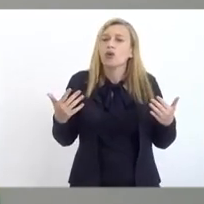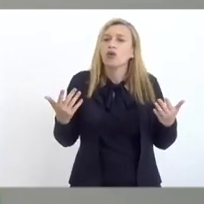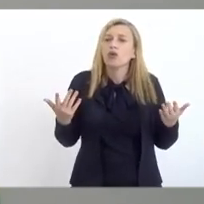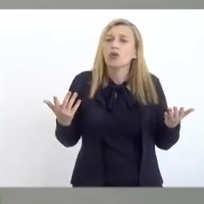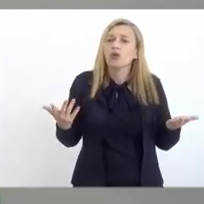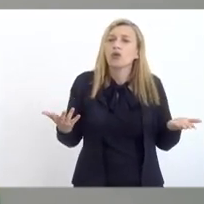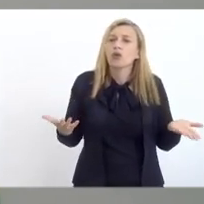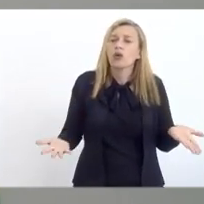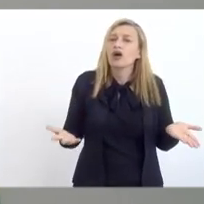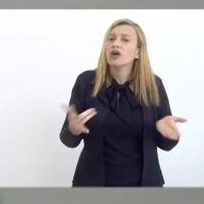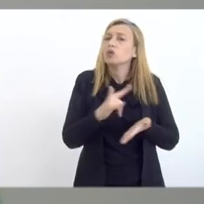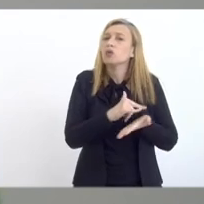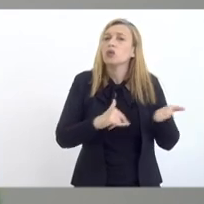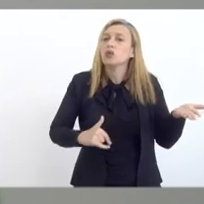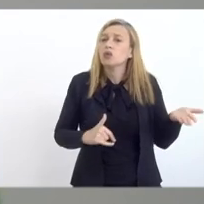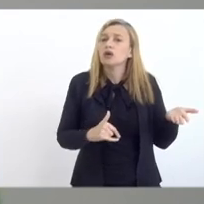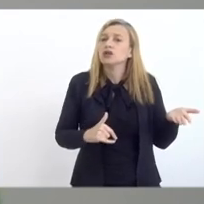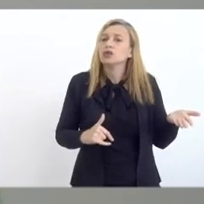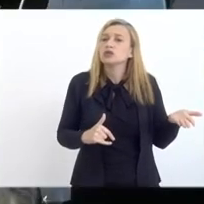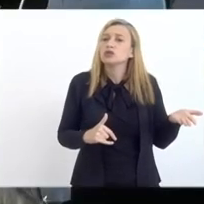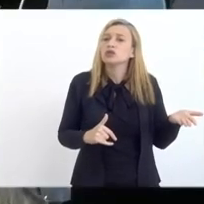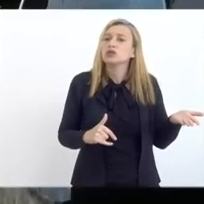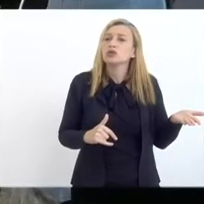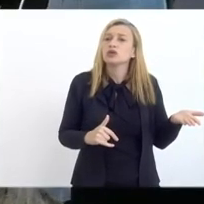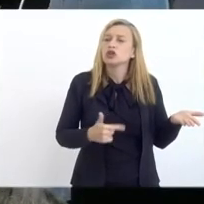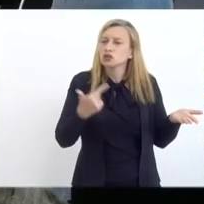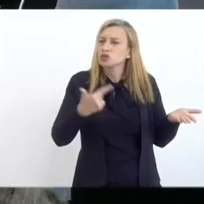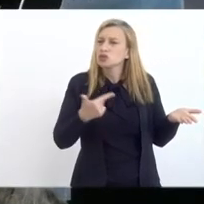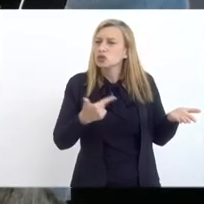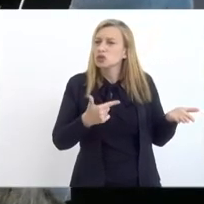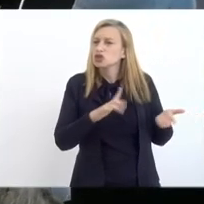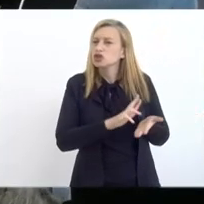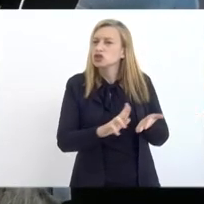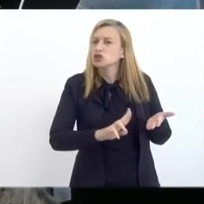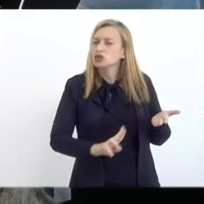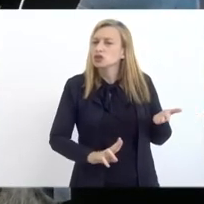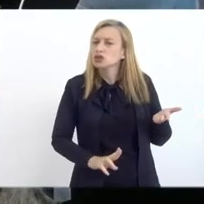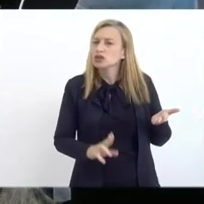Qual é o documento? É da entrega 1, esse documento? É entrega 2, a lista entrega de ressalvas.